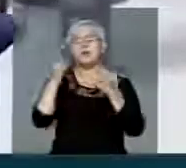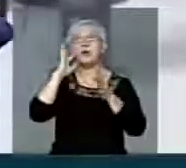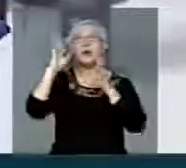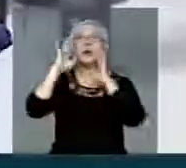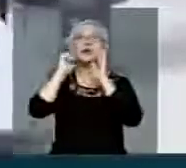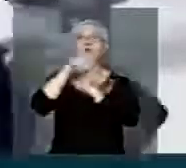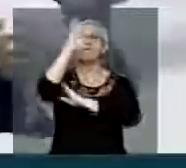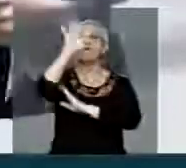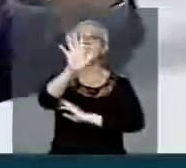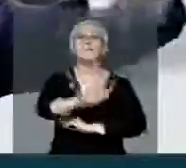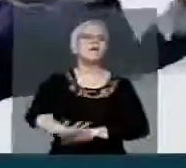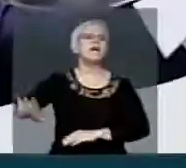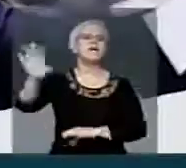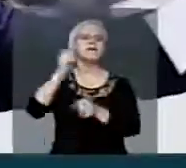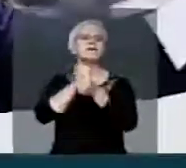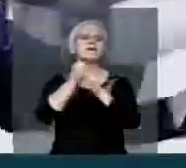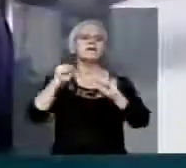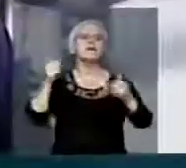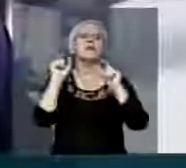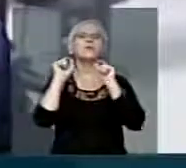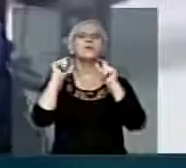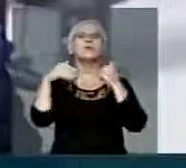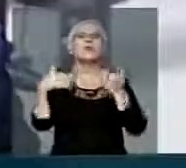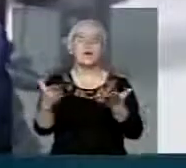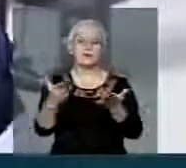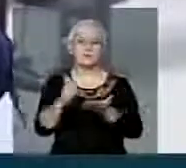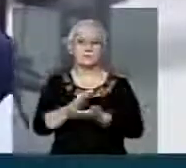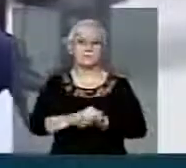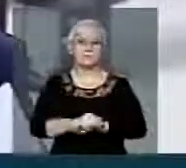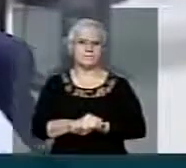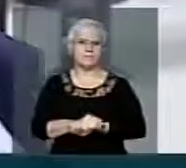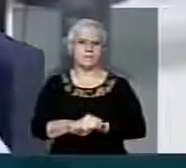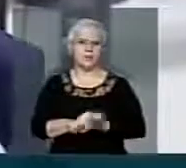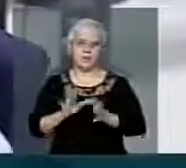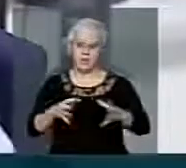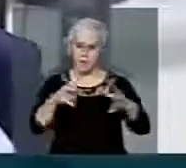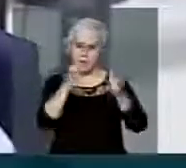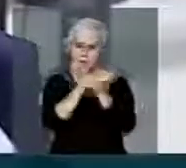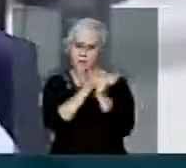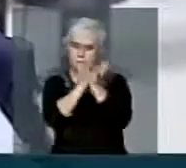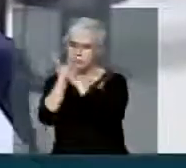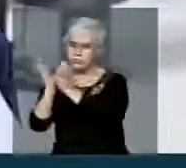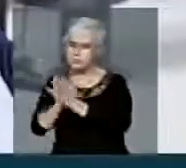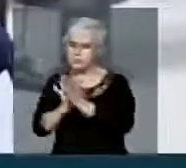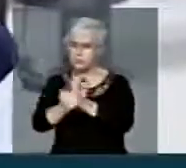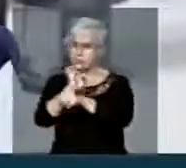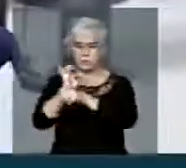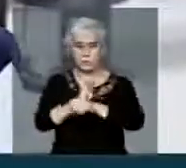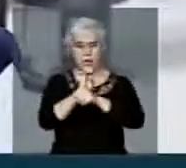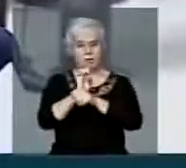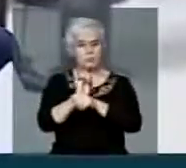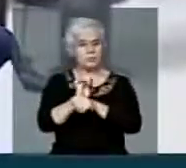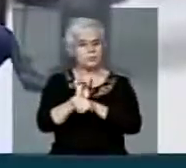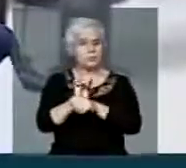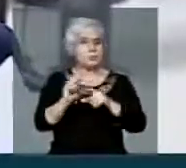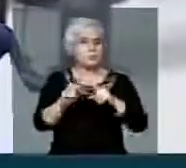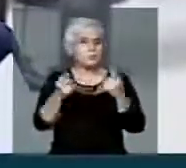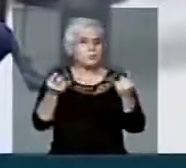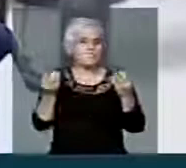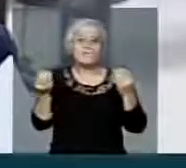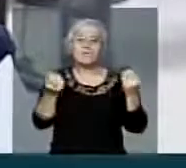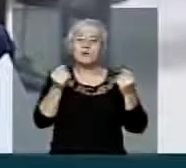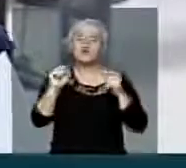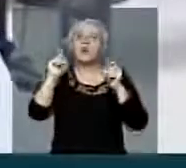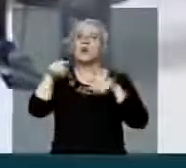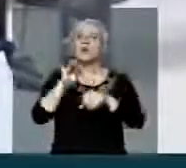que é o Brasil? O que é a nação brasileira? É um conjunto de estados, mas é abstrato. O que